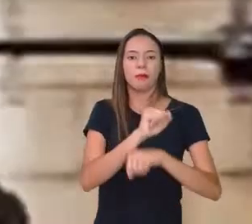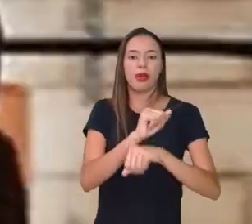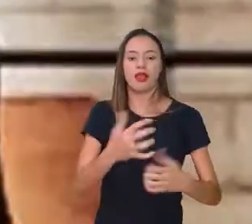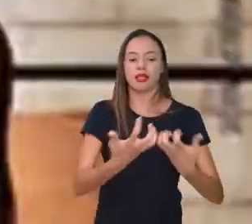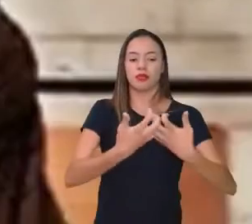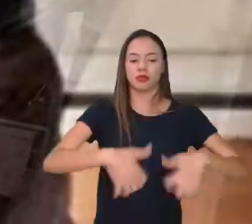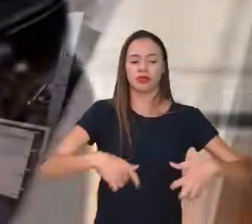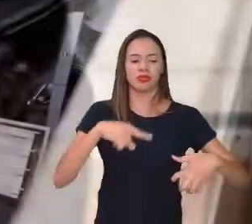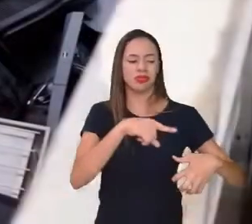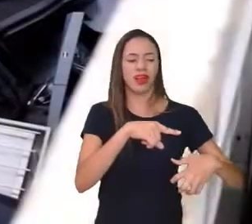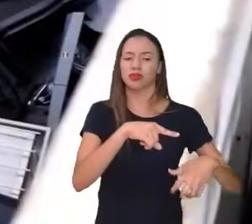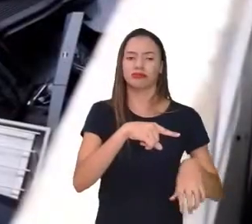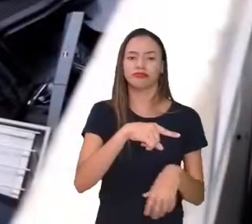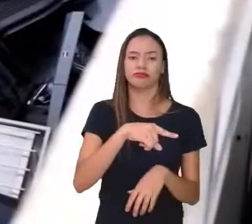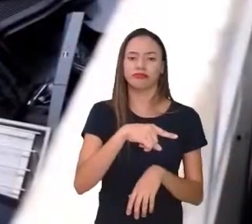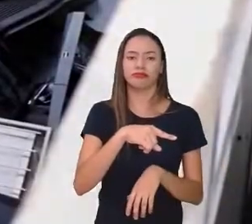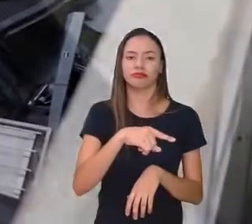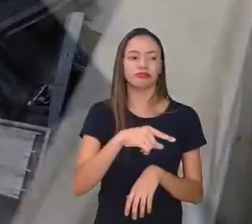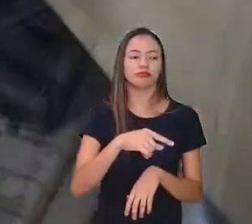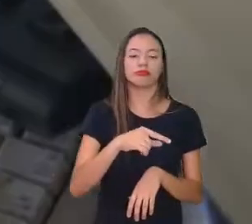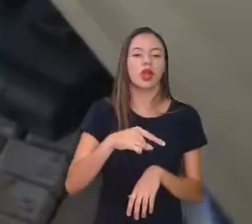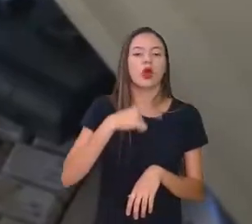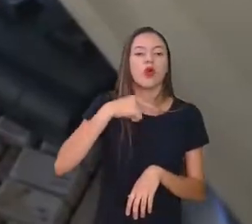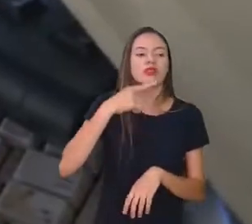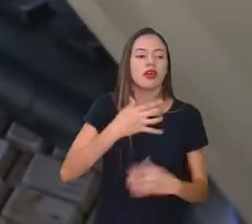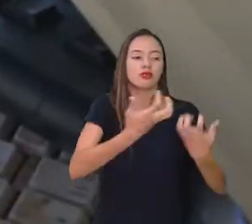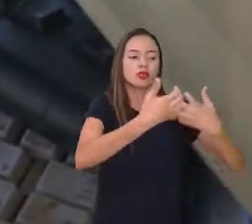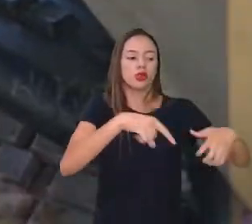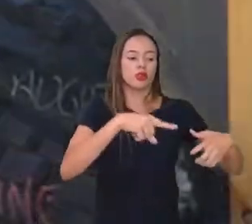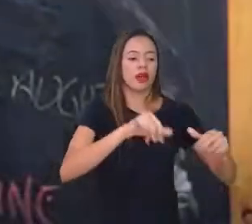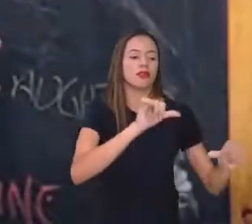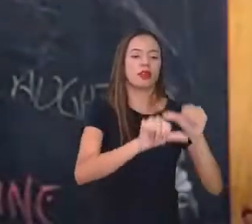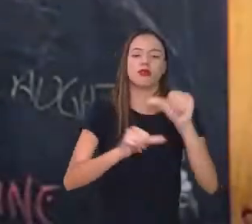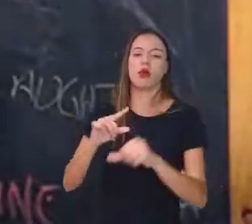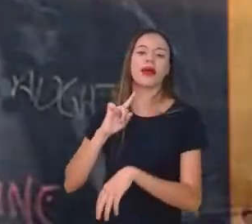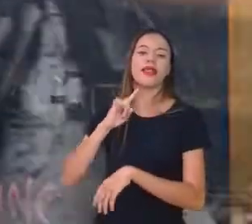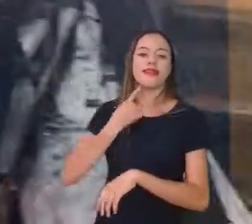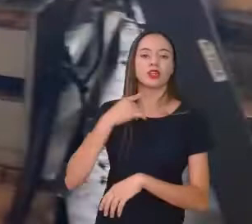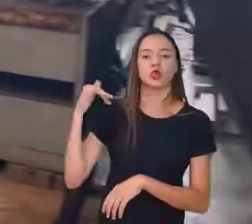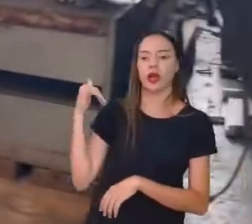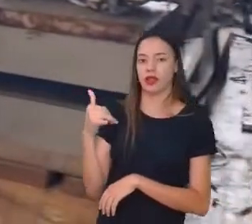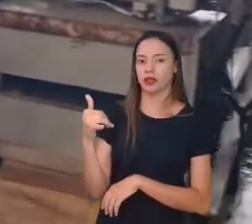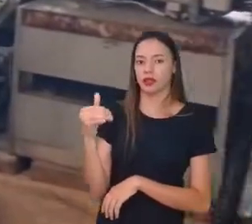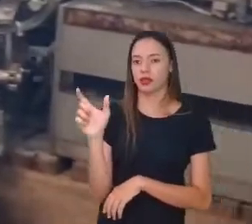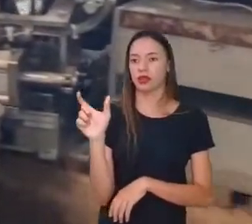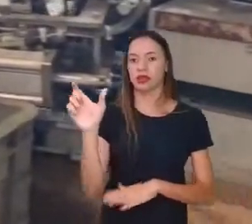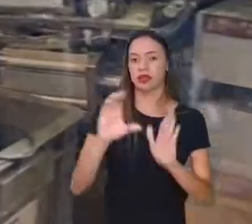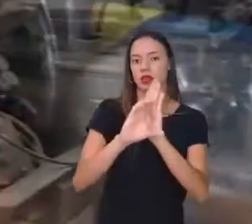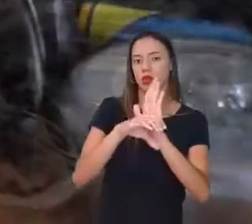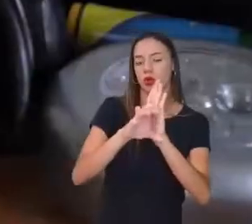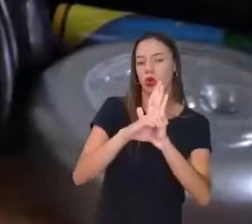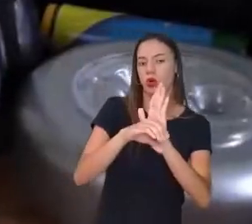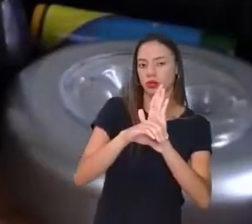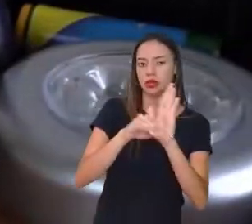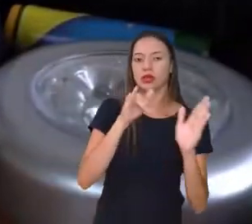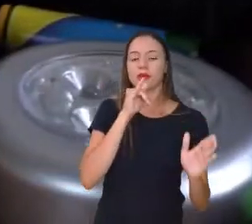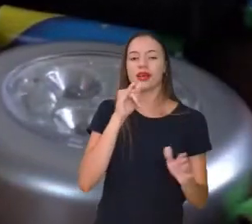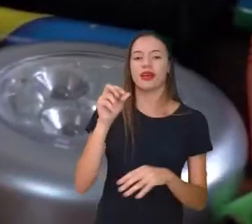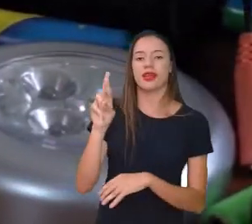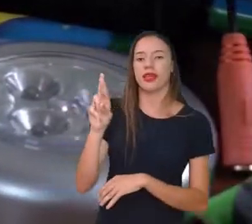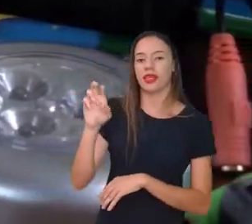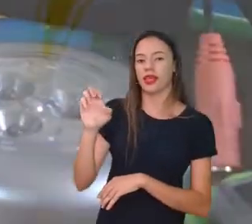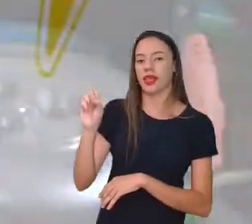e não são mais aproveitados, viram lixo eletrônico. O conceito de resíduo de equipamentos elétricos